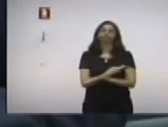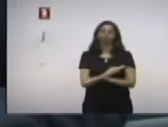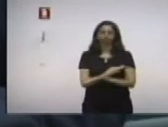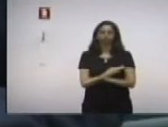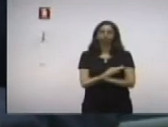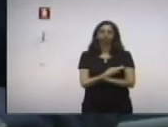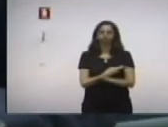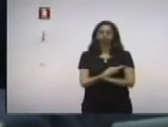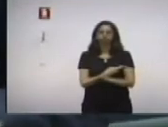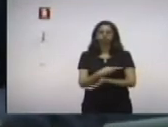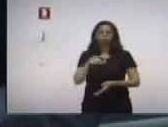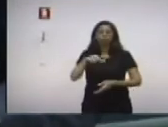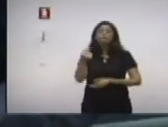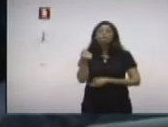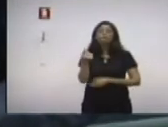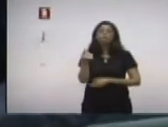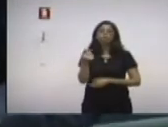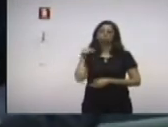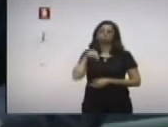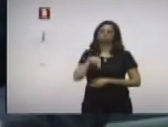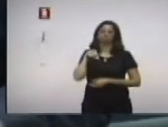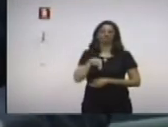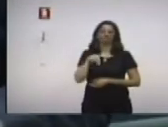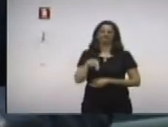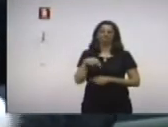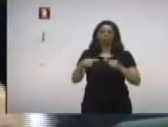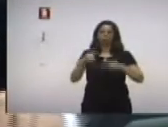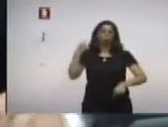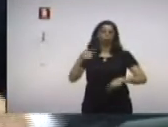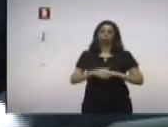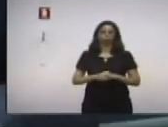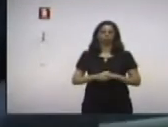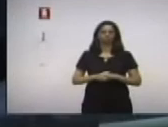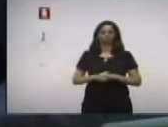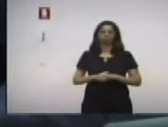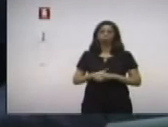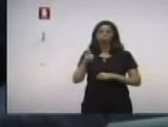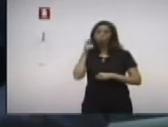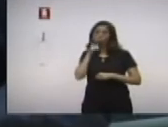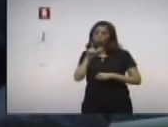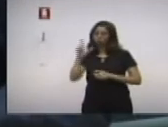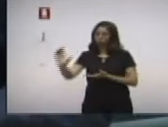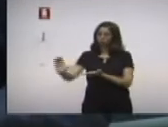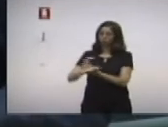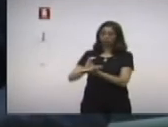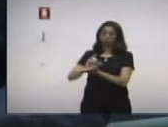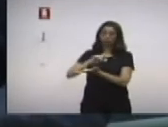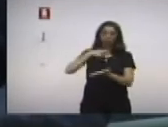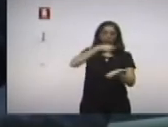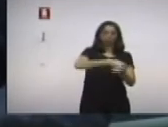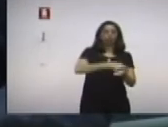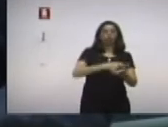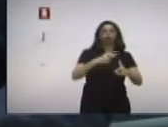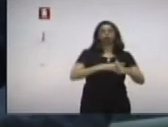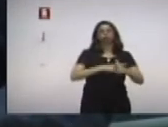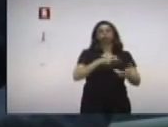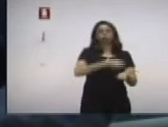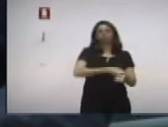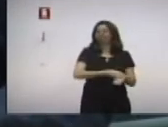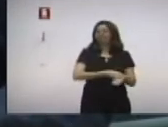da valoração do que é necessário e do que é dispensável no atendimento da nossa